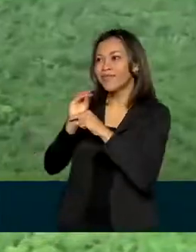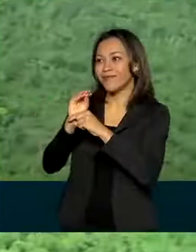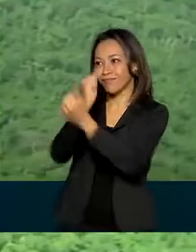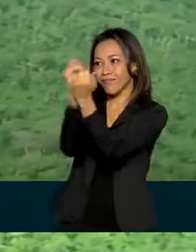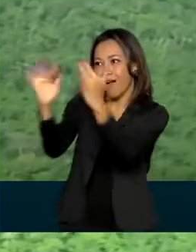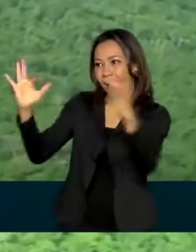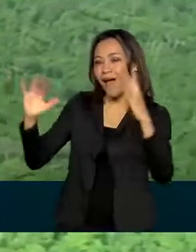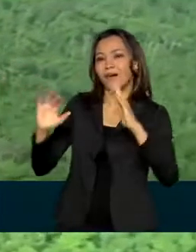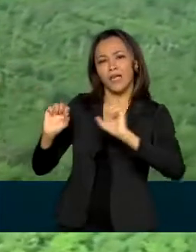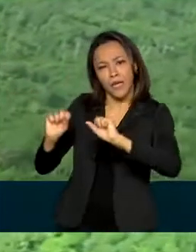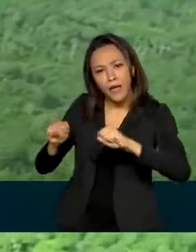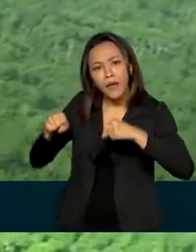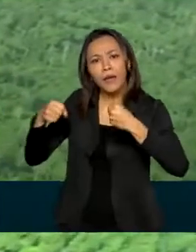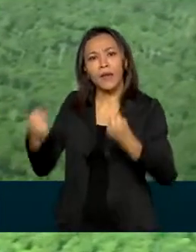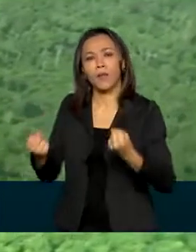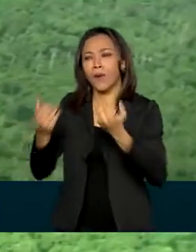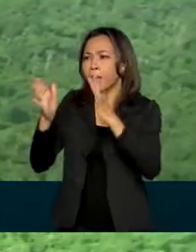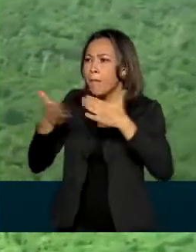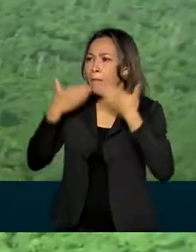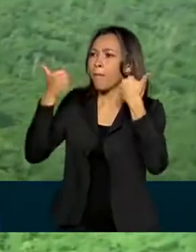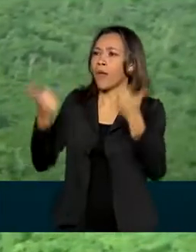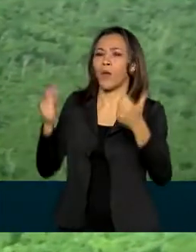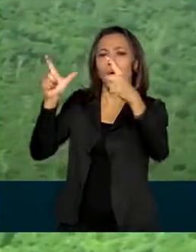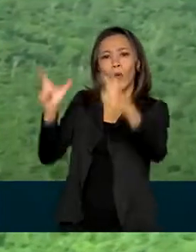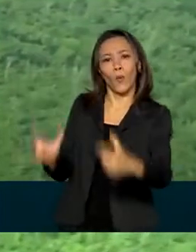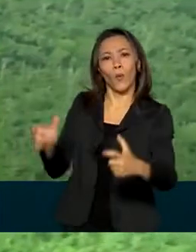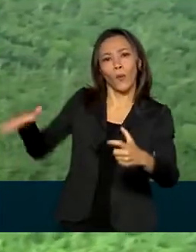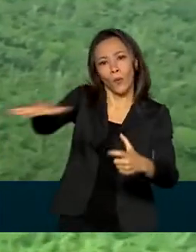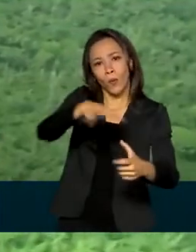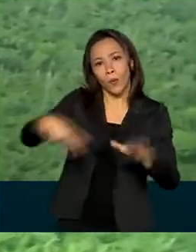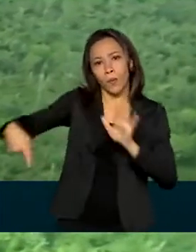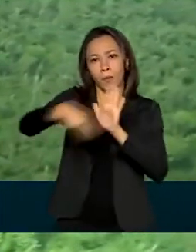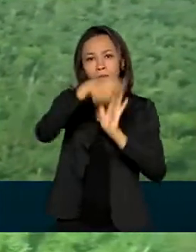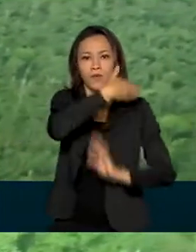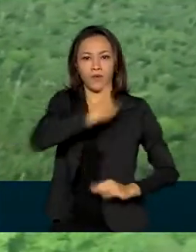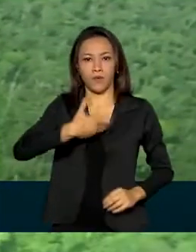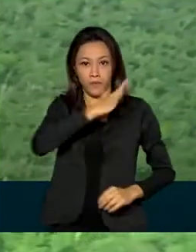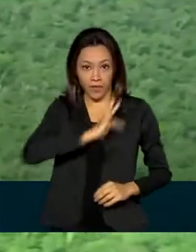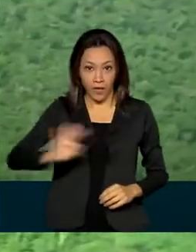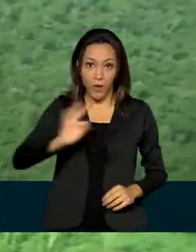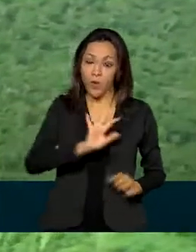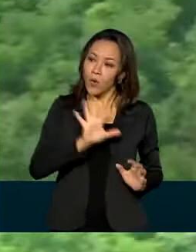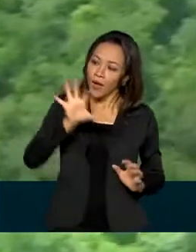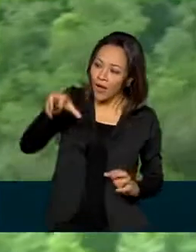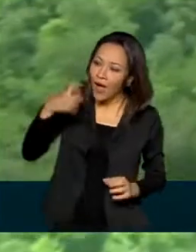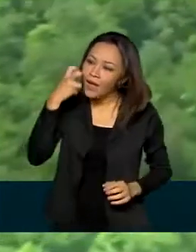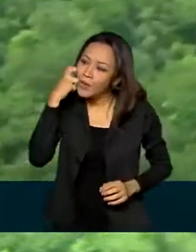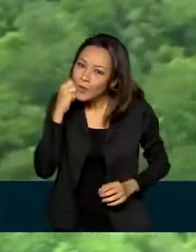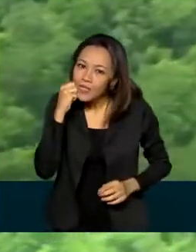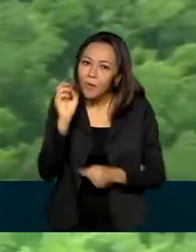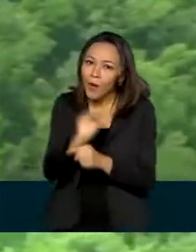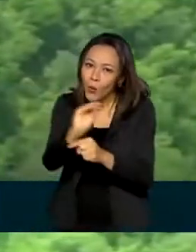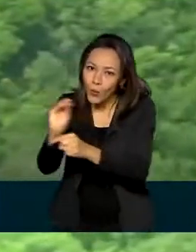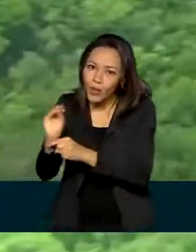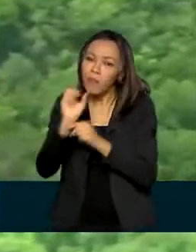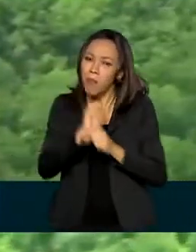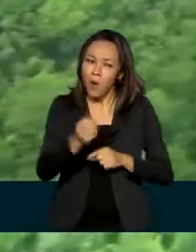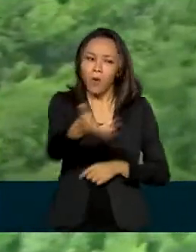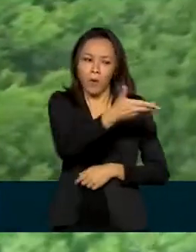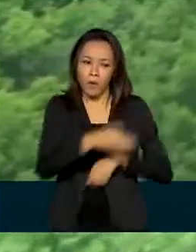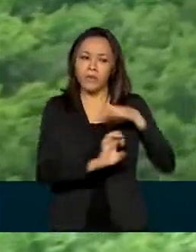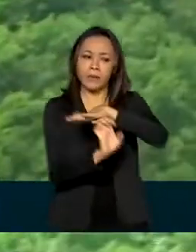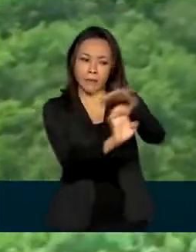e melhorar parques e unidades de conservação federais. A adoção pode ser feita por meio de empresas